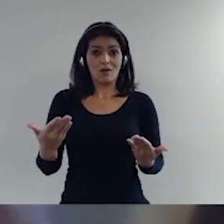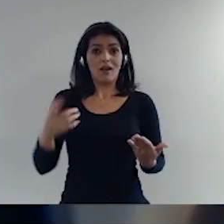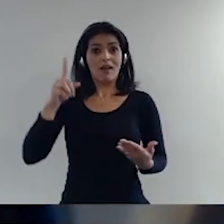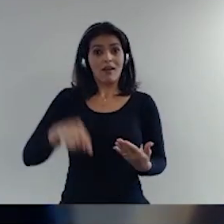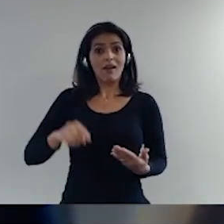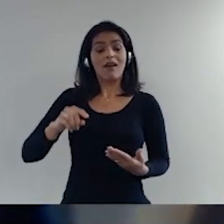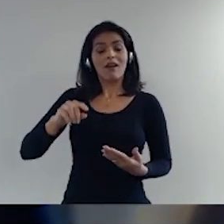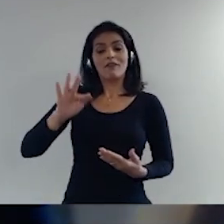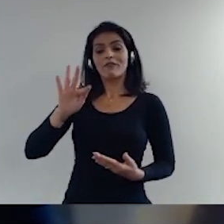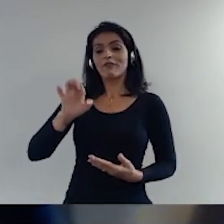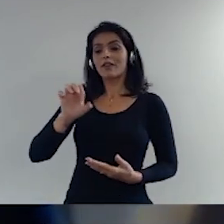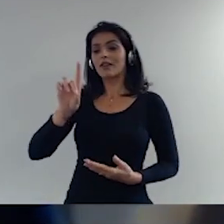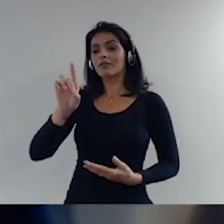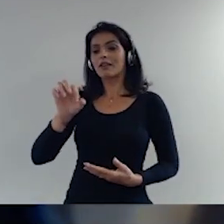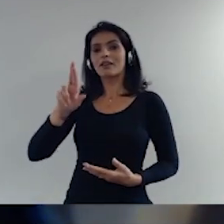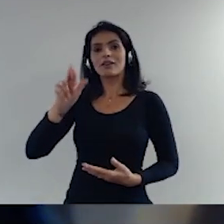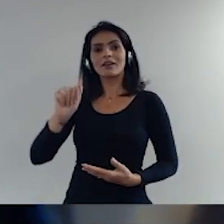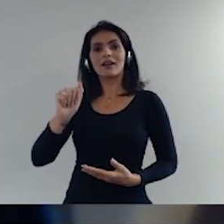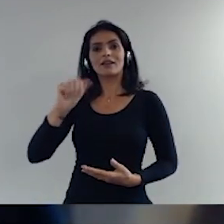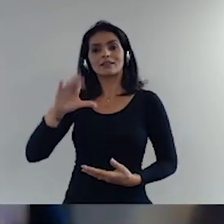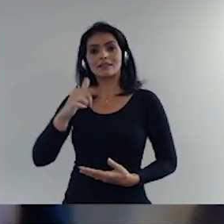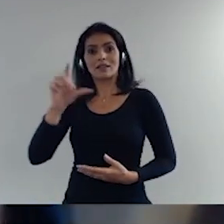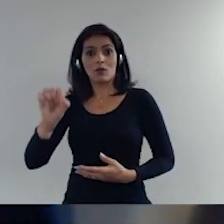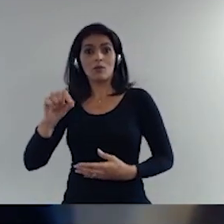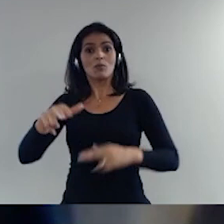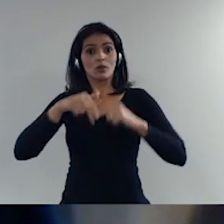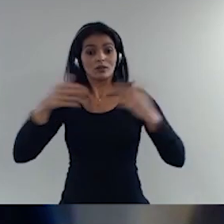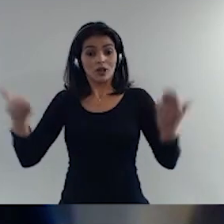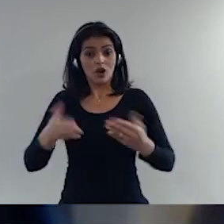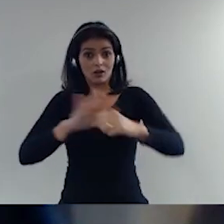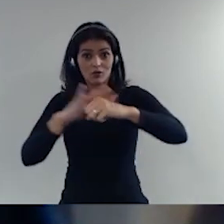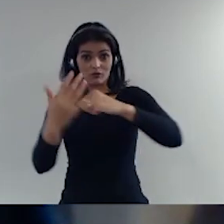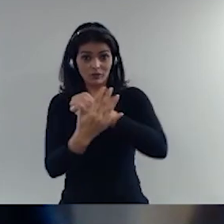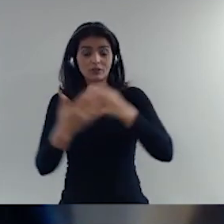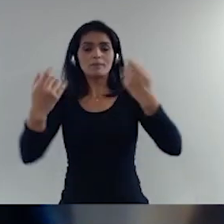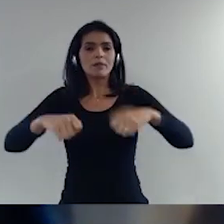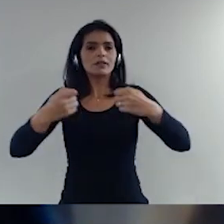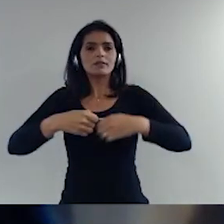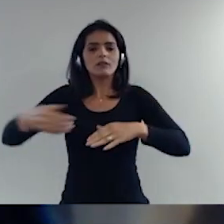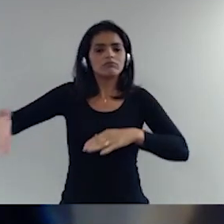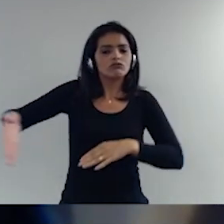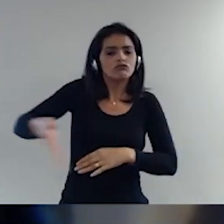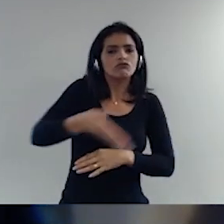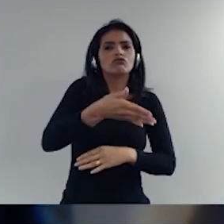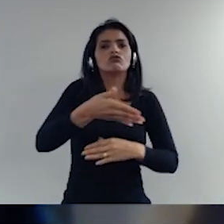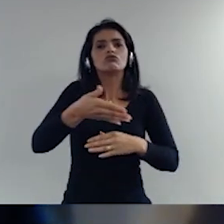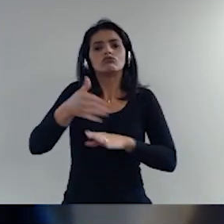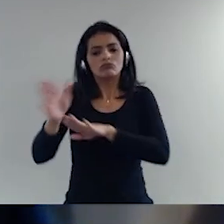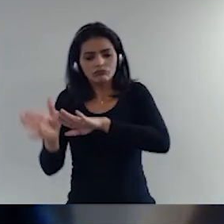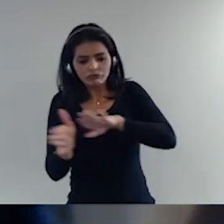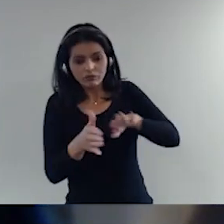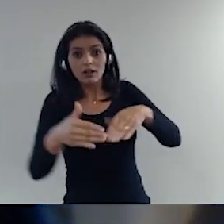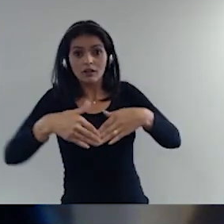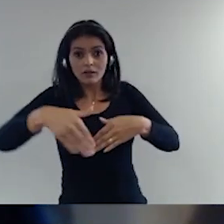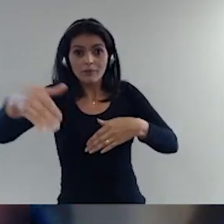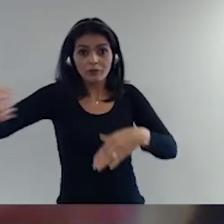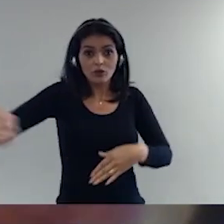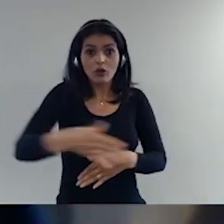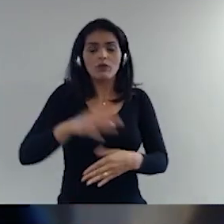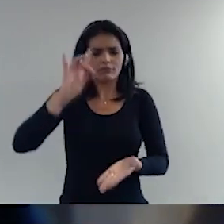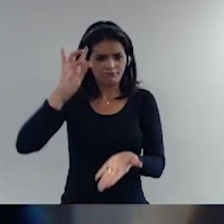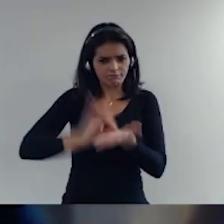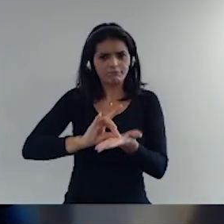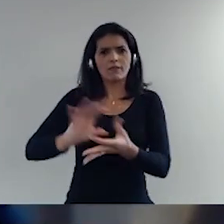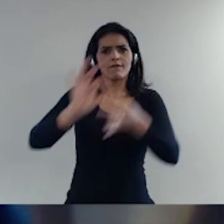da Constituição, é que a gente precisa construir esse novo momento em que a federação seja efetivamente uma federação e que a